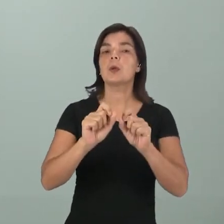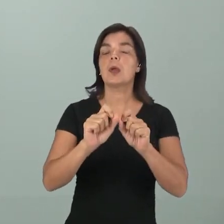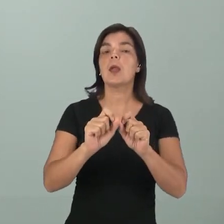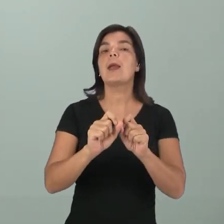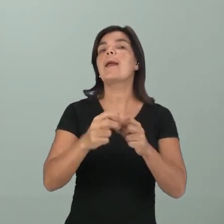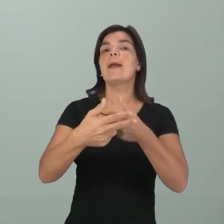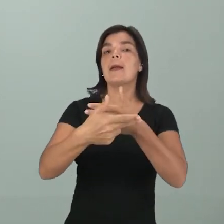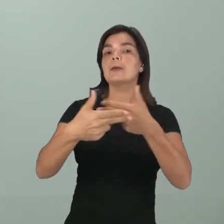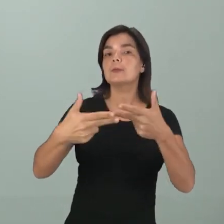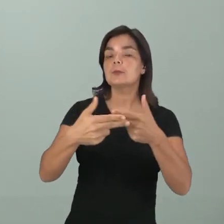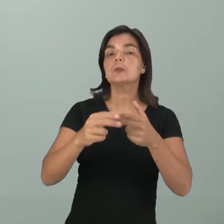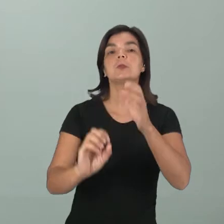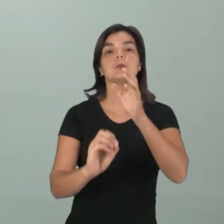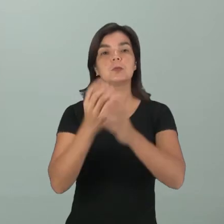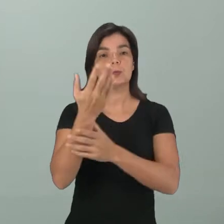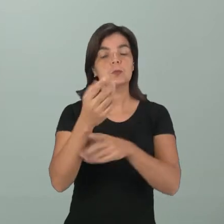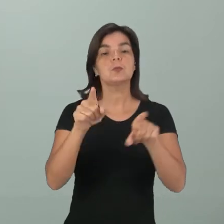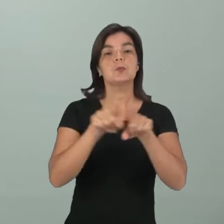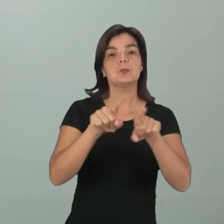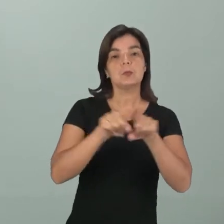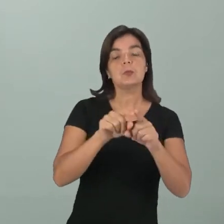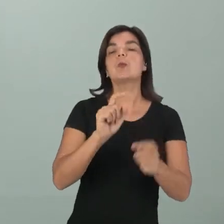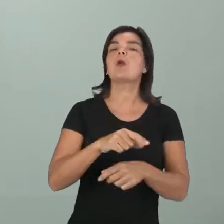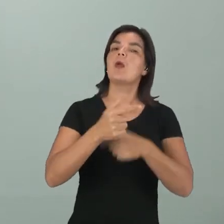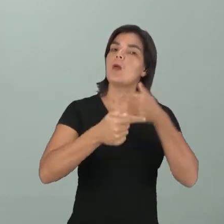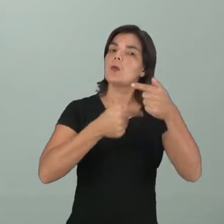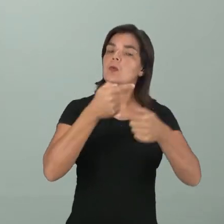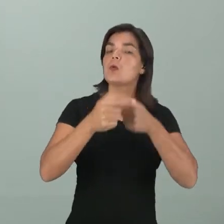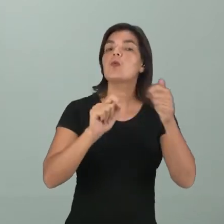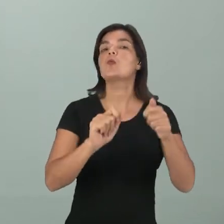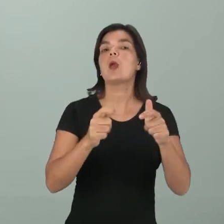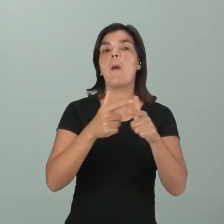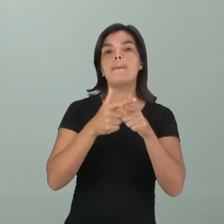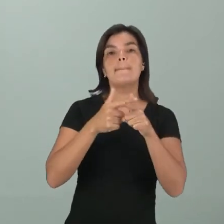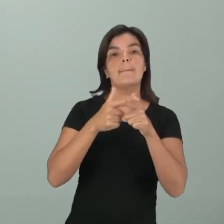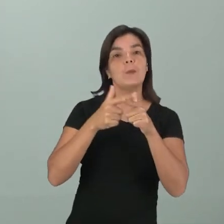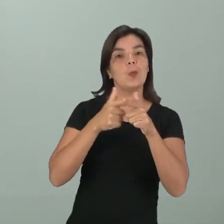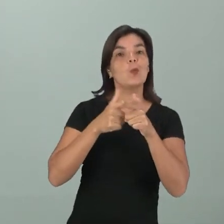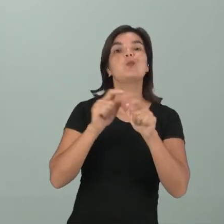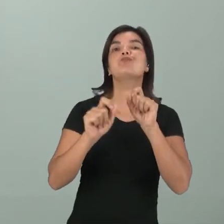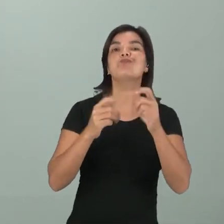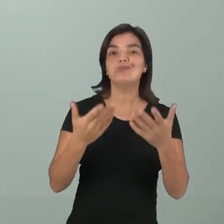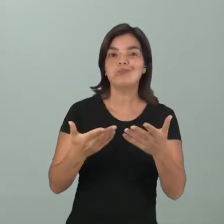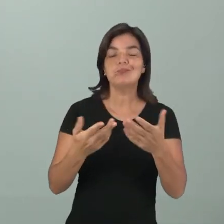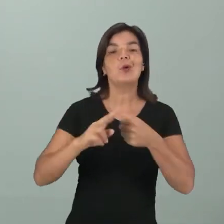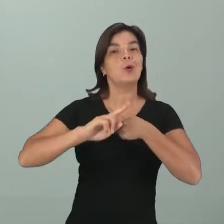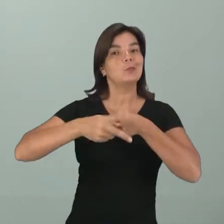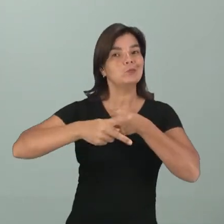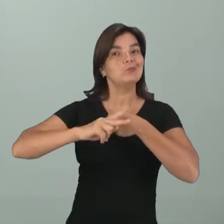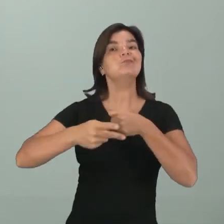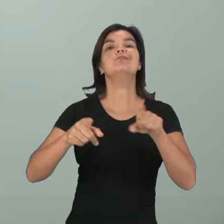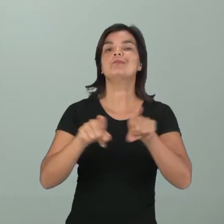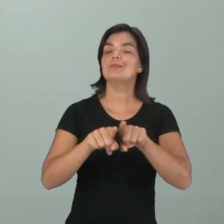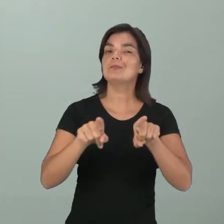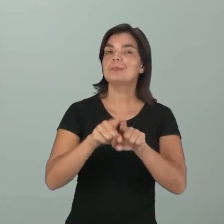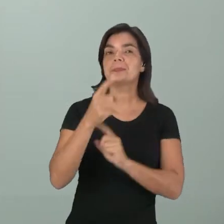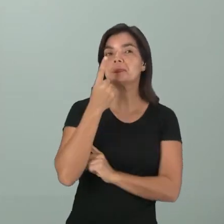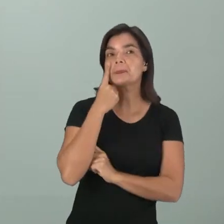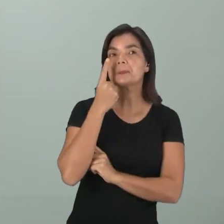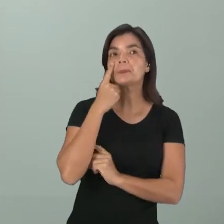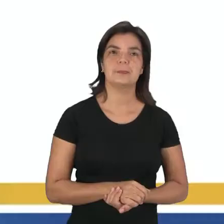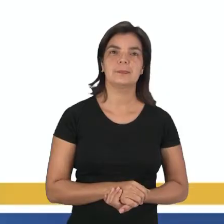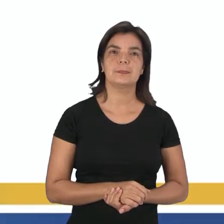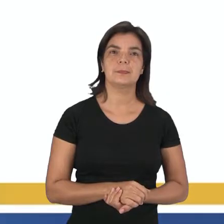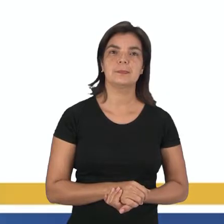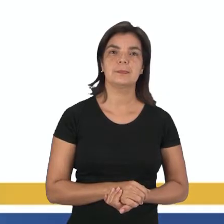a razão, e nesse motivo ele gera uma consequência, vai gerar um efeito. Vamos